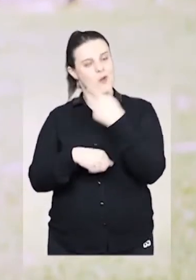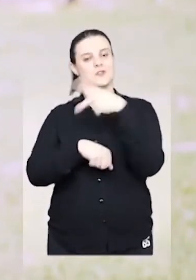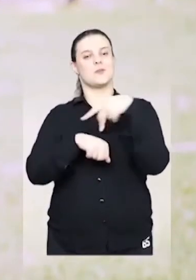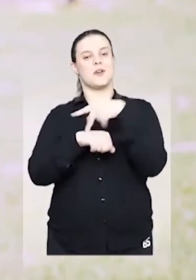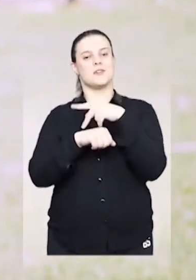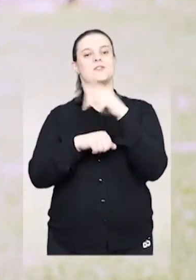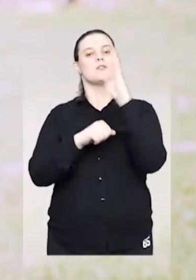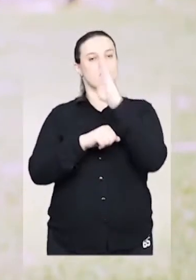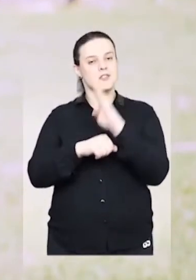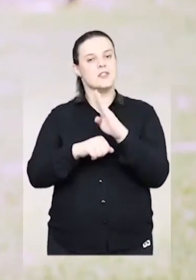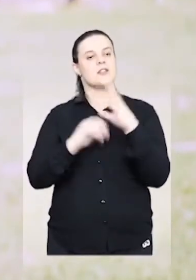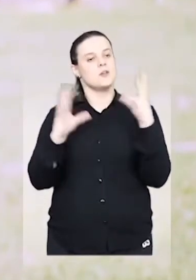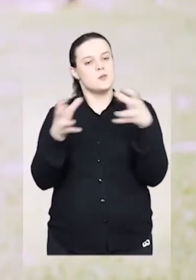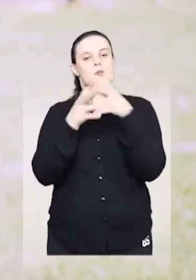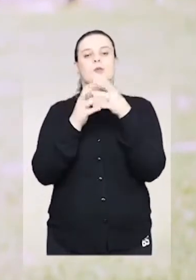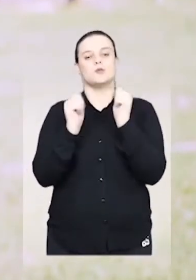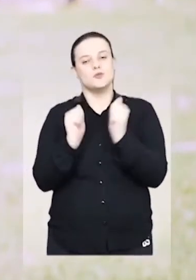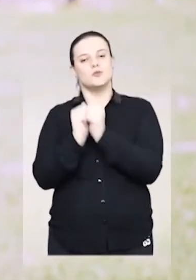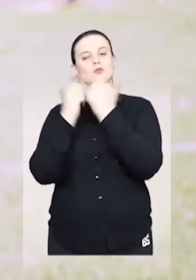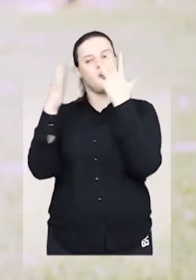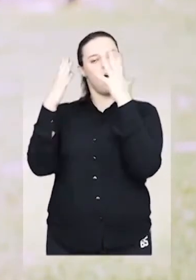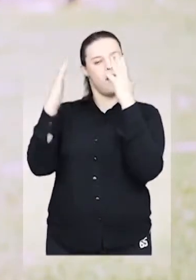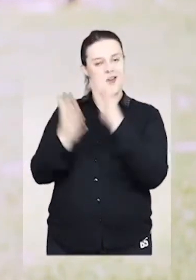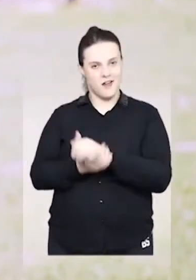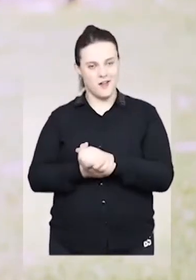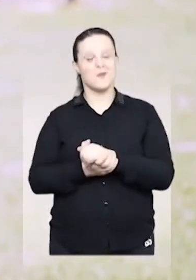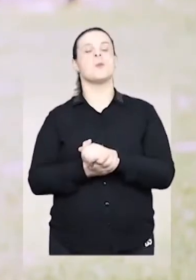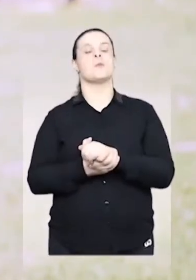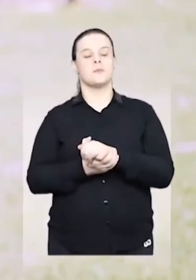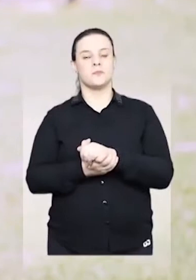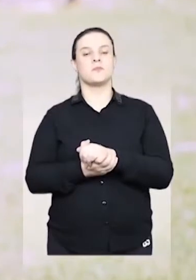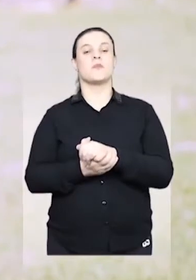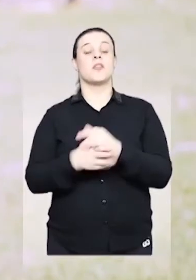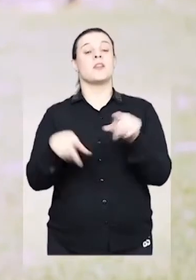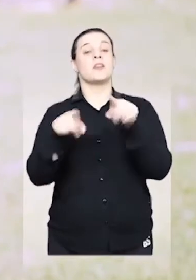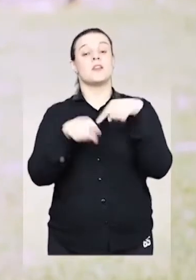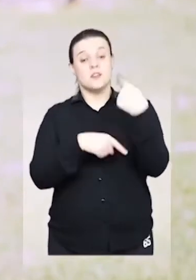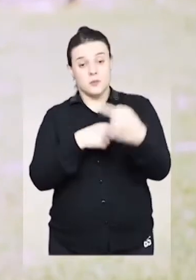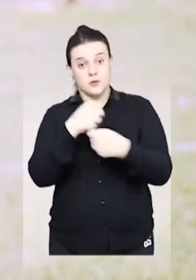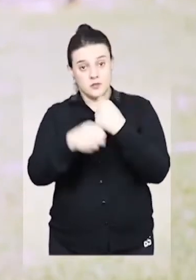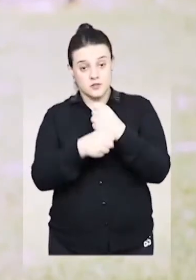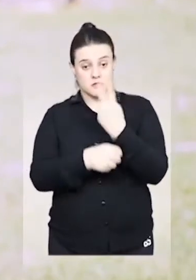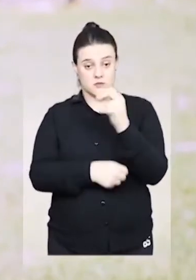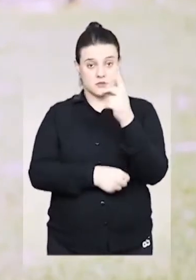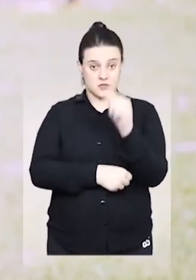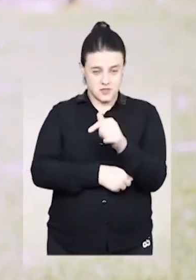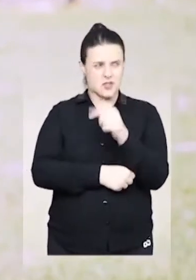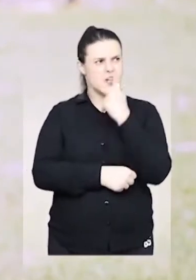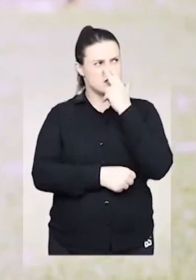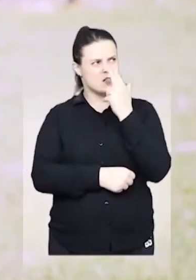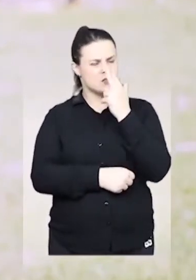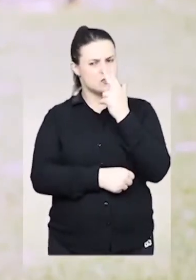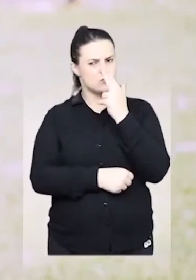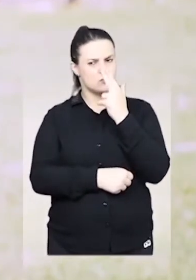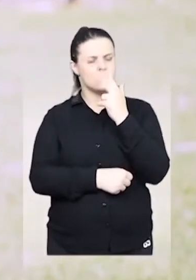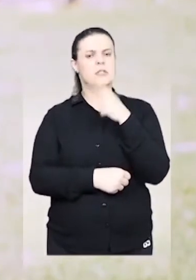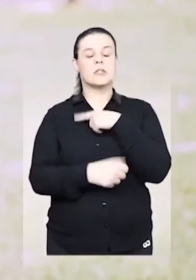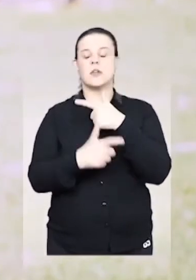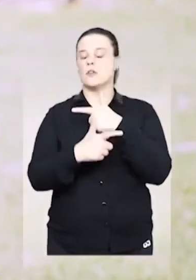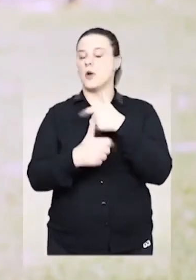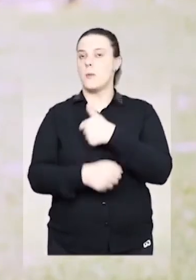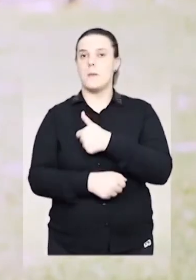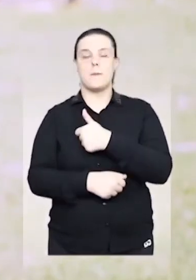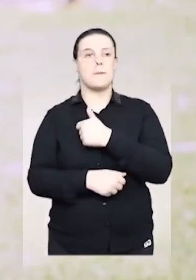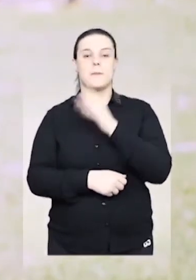os brasileiros junto para comemorar essas conquistas. E no ano seguinte, em 2017, acho que foi a